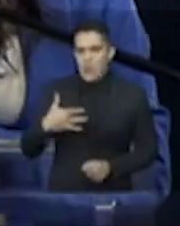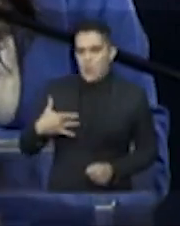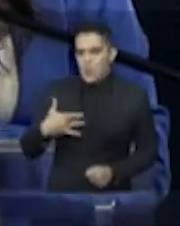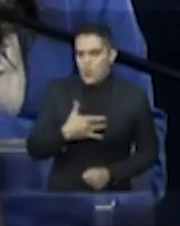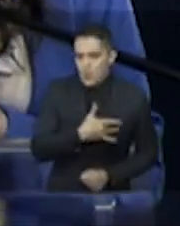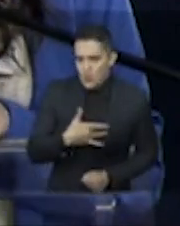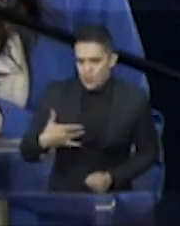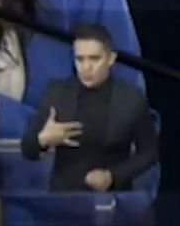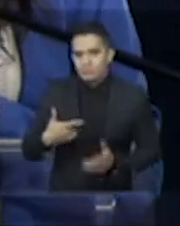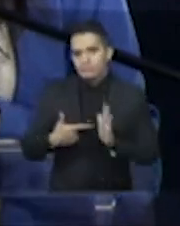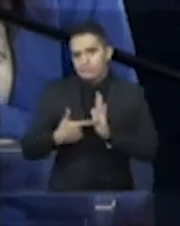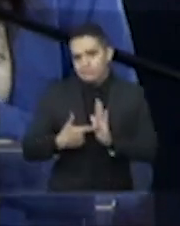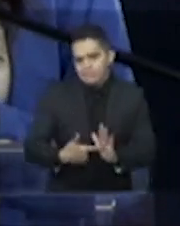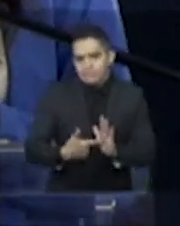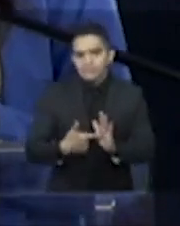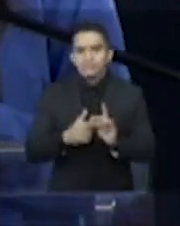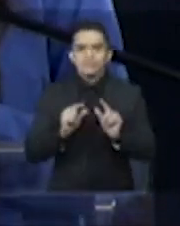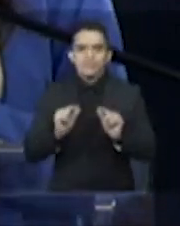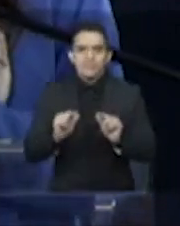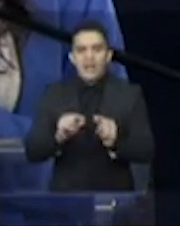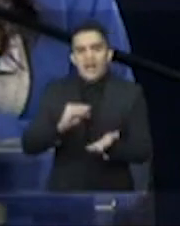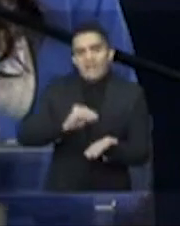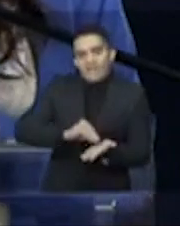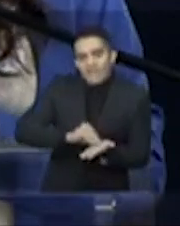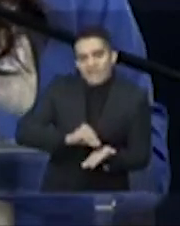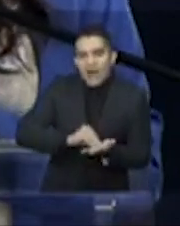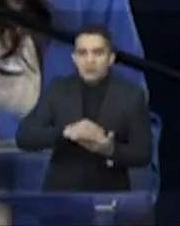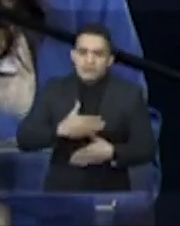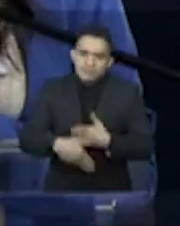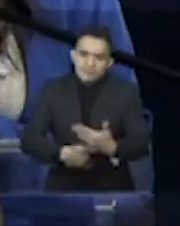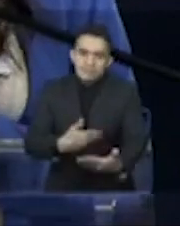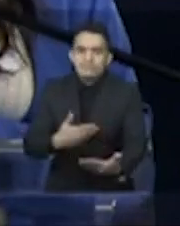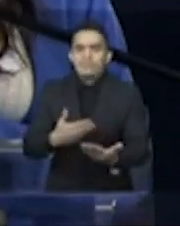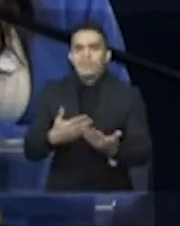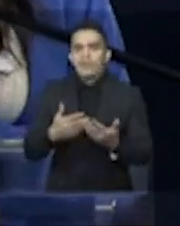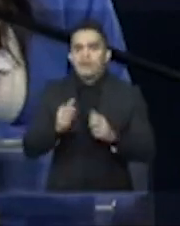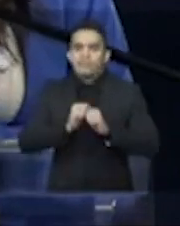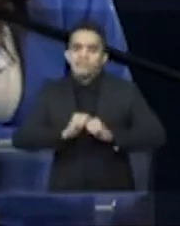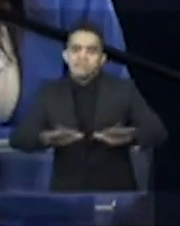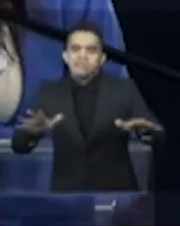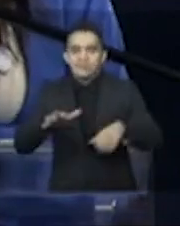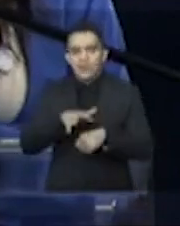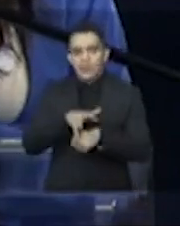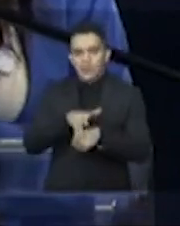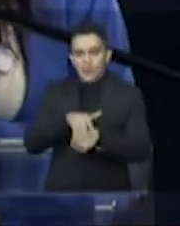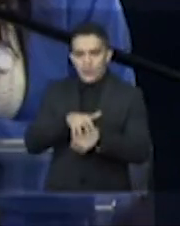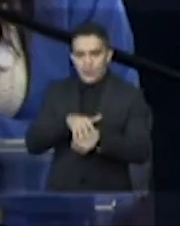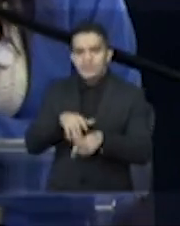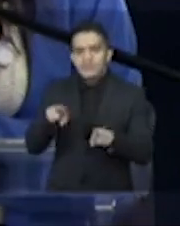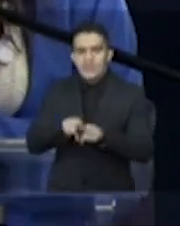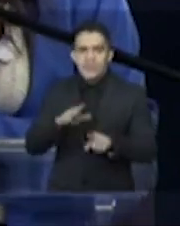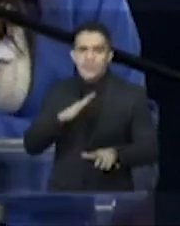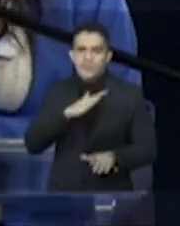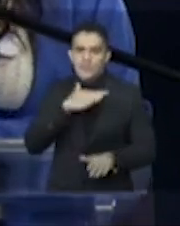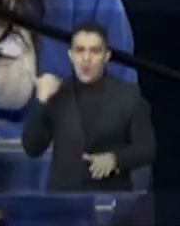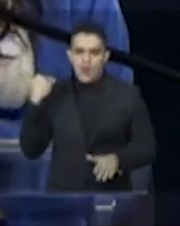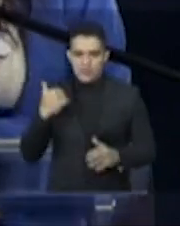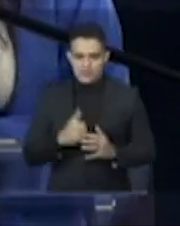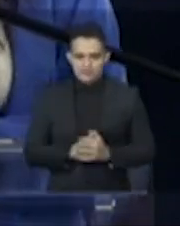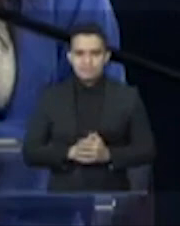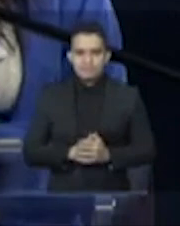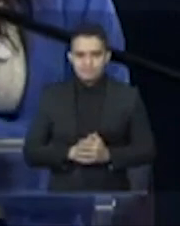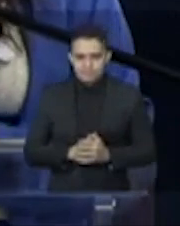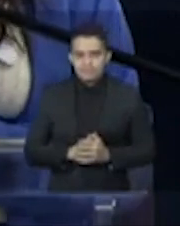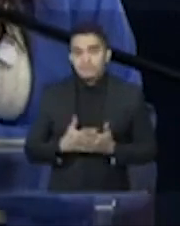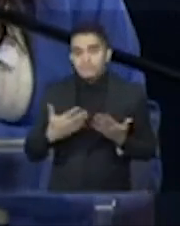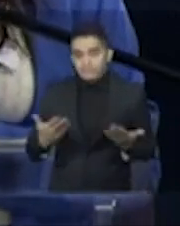já que reiterados estudos mostram que a falta de saneamento leva à proliferação de doenças e até à morte. É evidente,